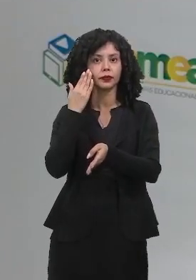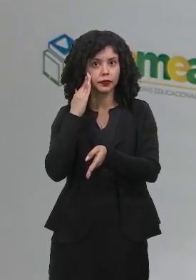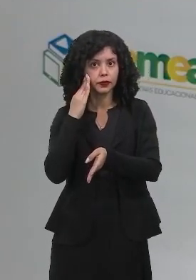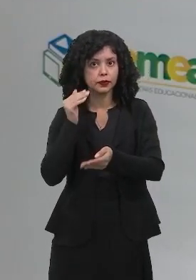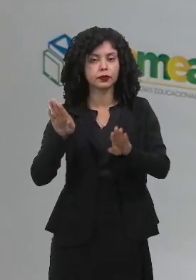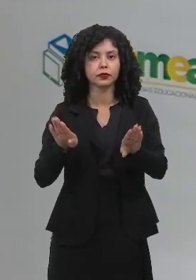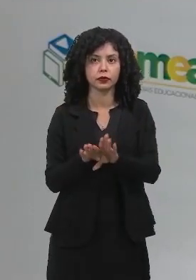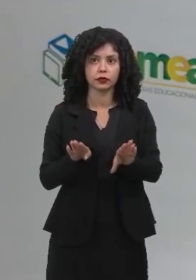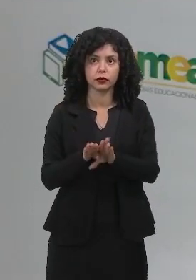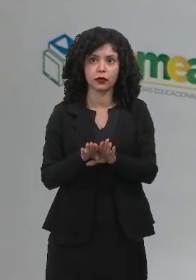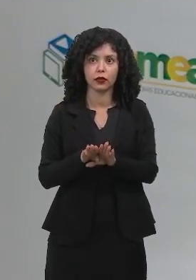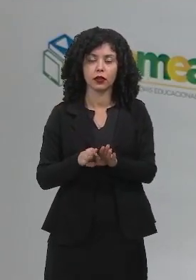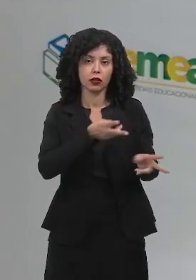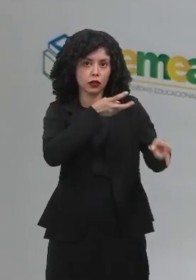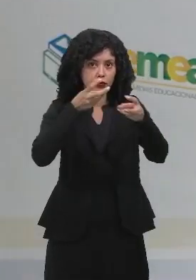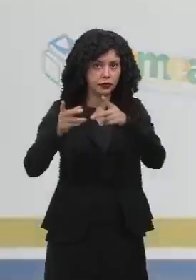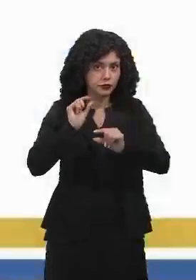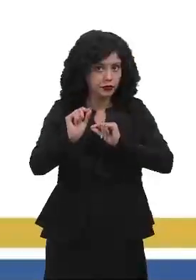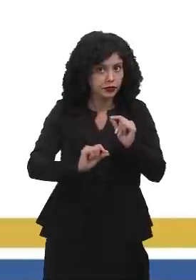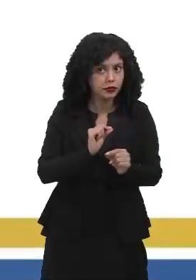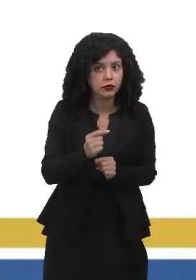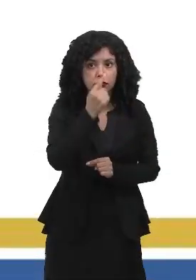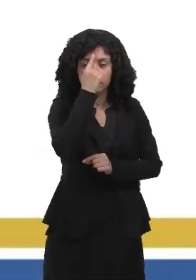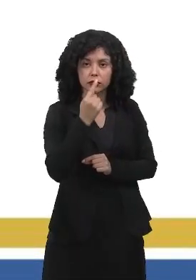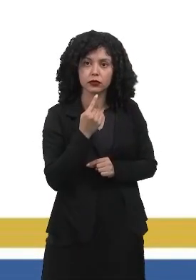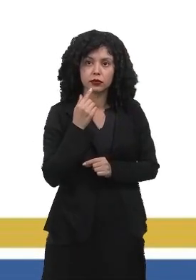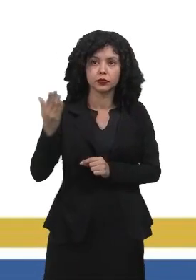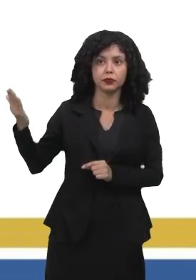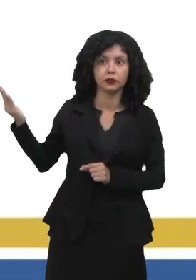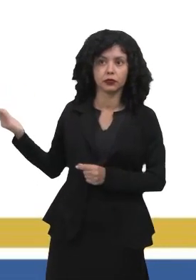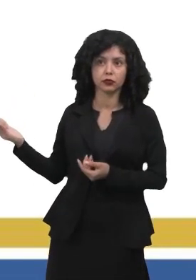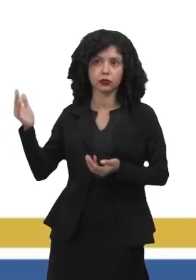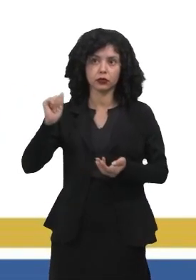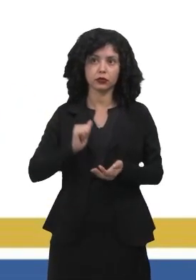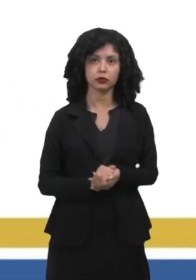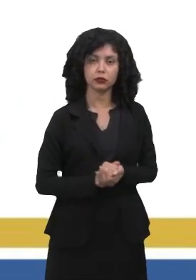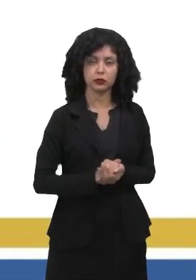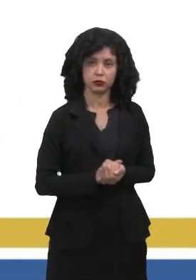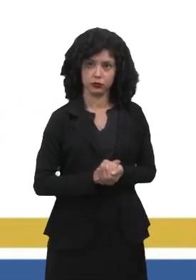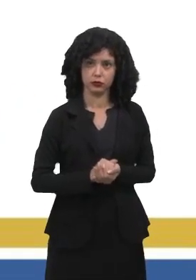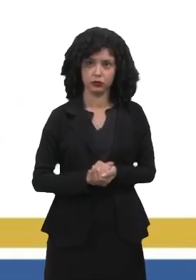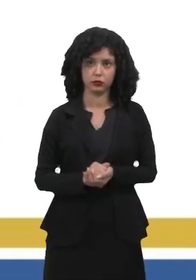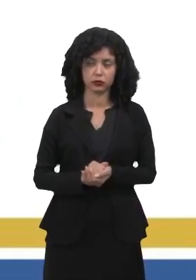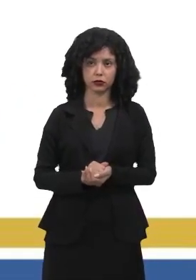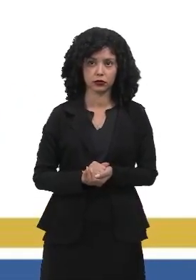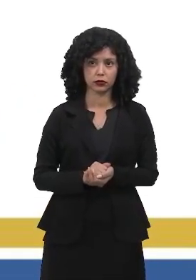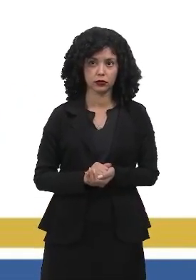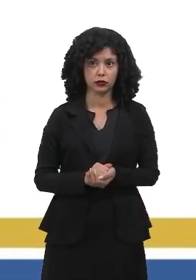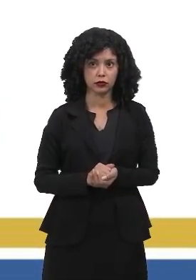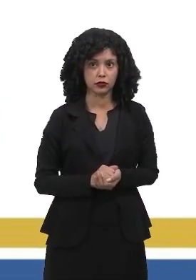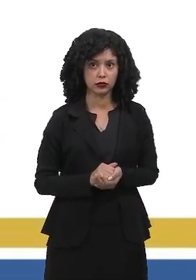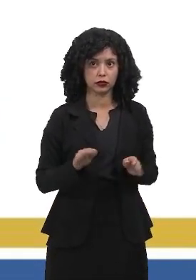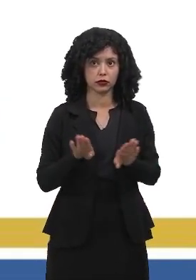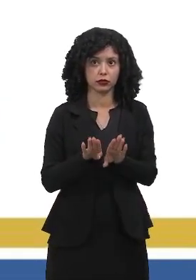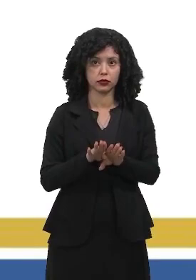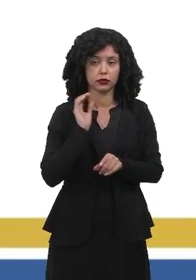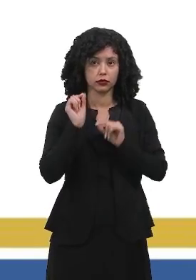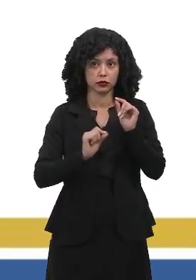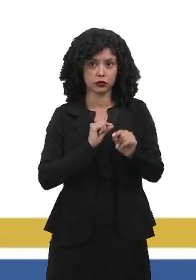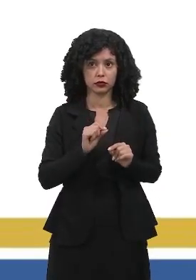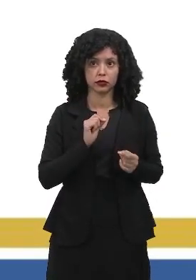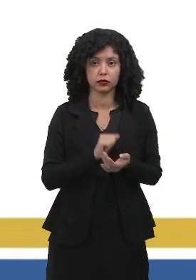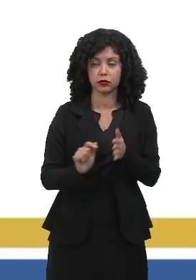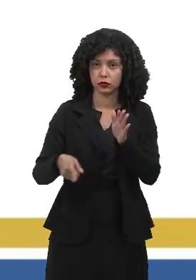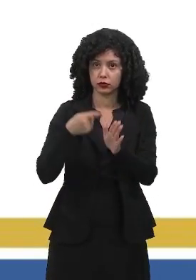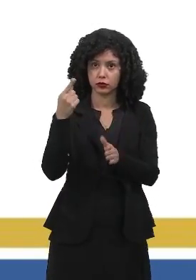aqui, devemos observar na imagem a seguir que, trazendo aqui para a nossa imagem, a gente vai observar que